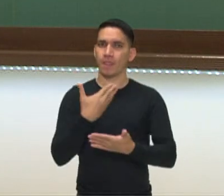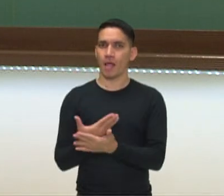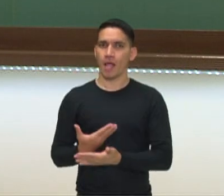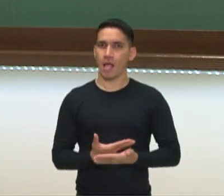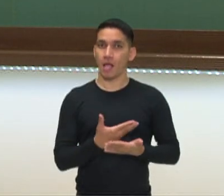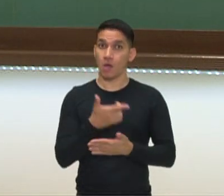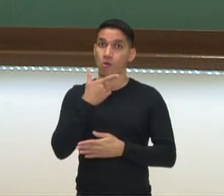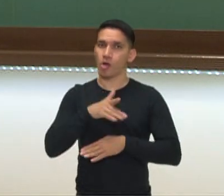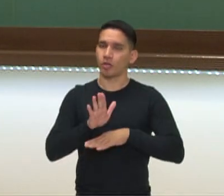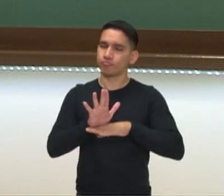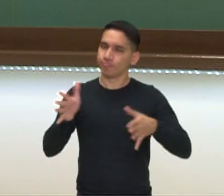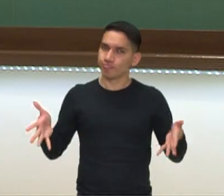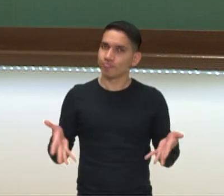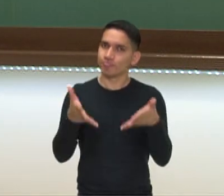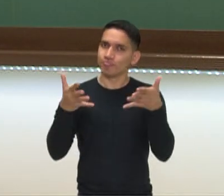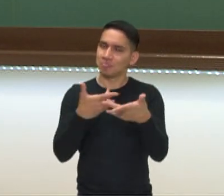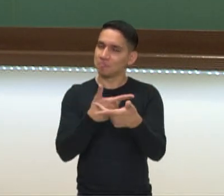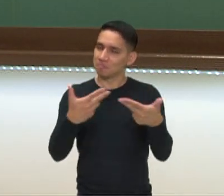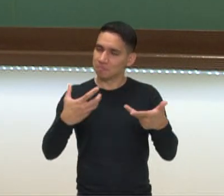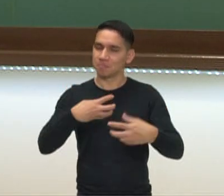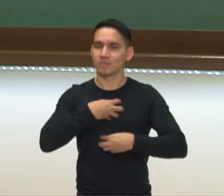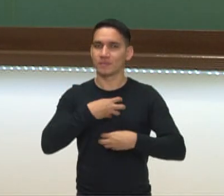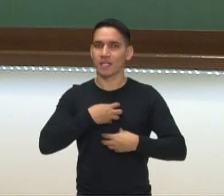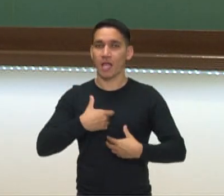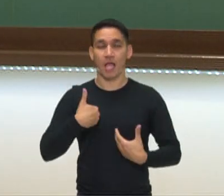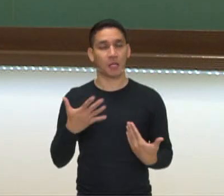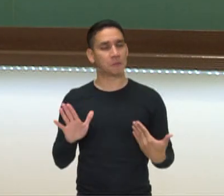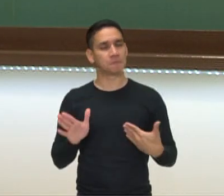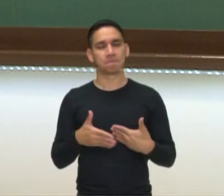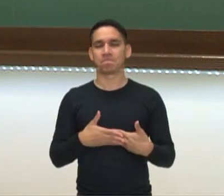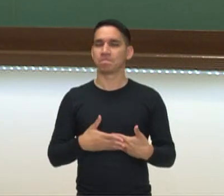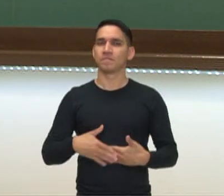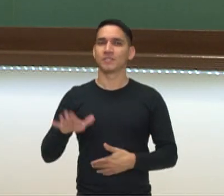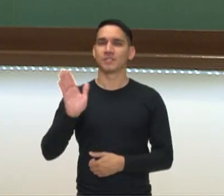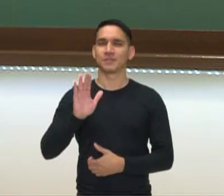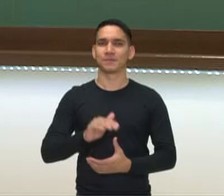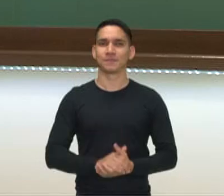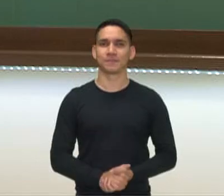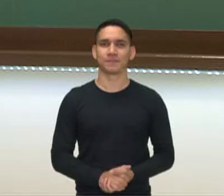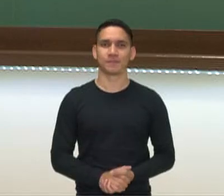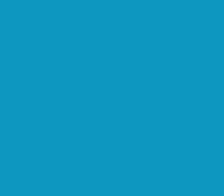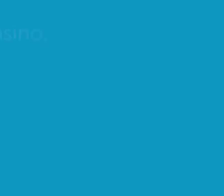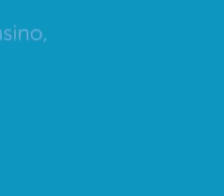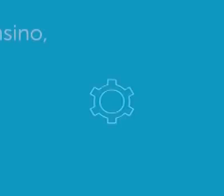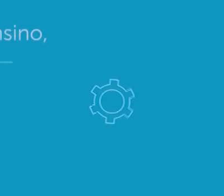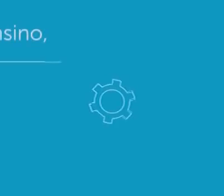tenha te inspirado de alguma forma. Eu fico por aqui. Tchau, tchau!